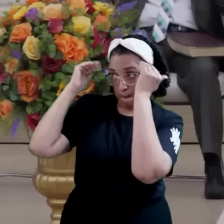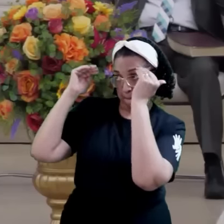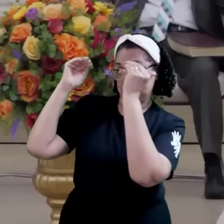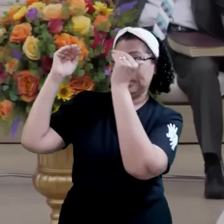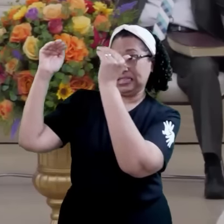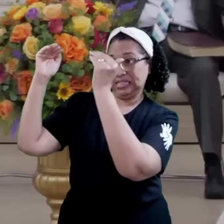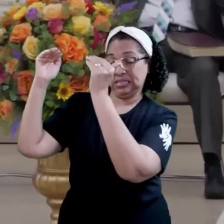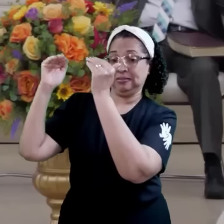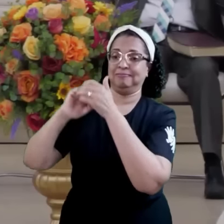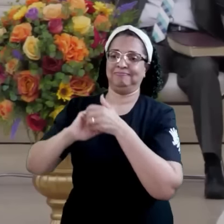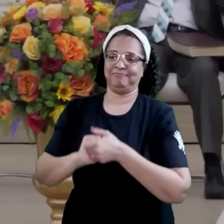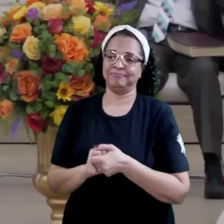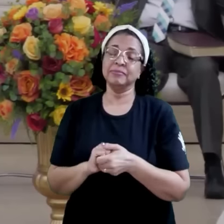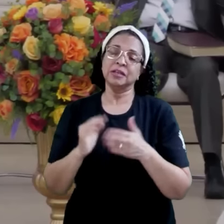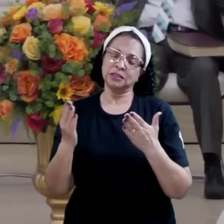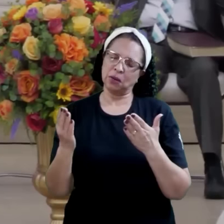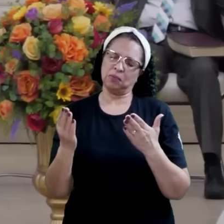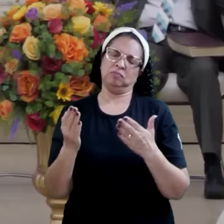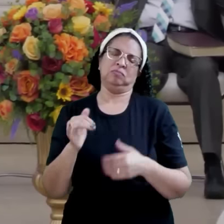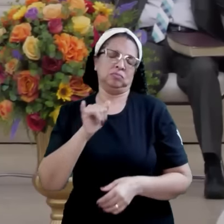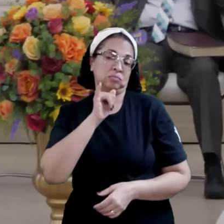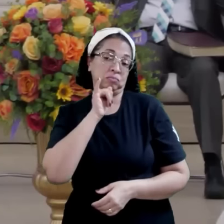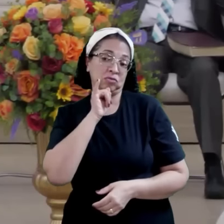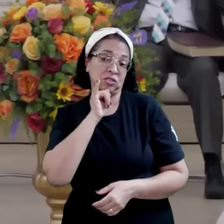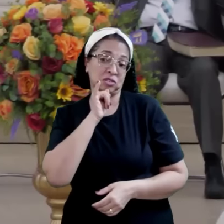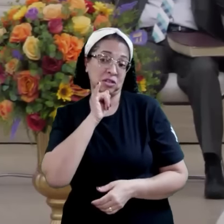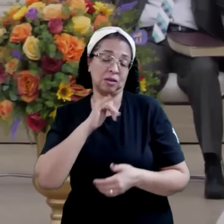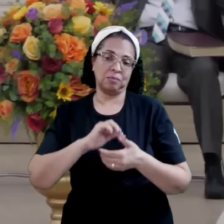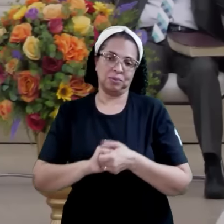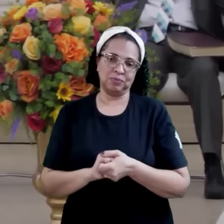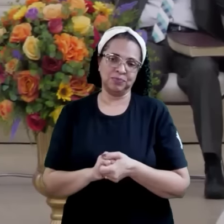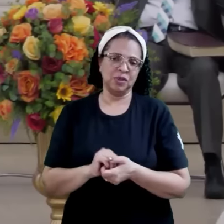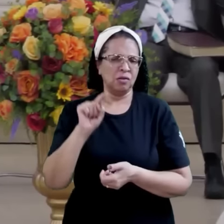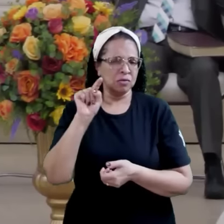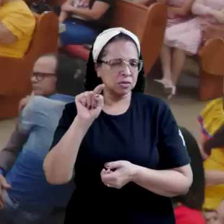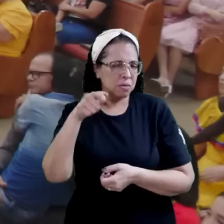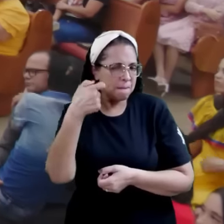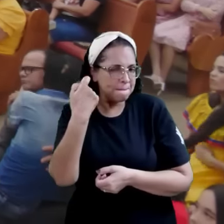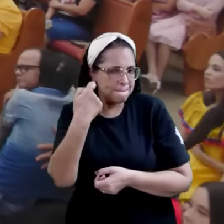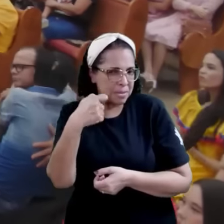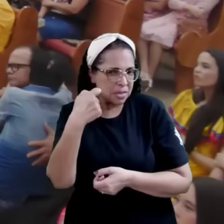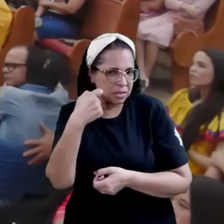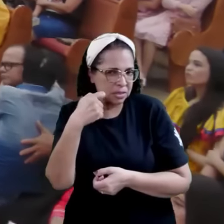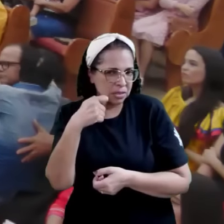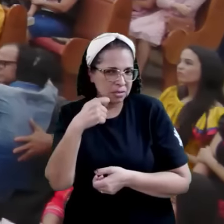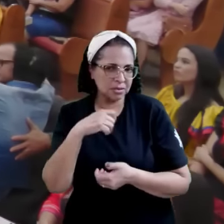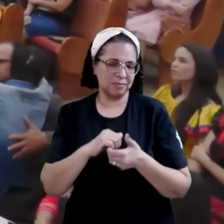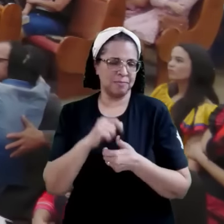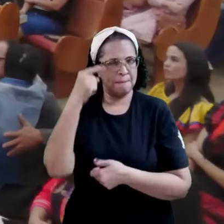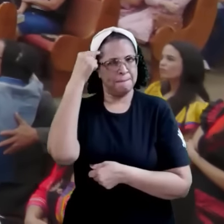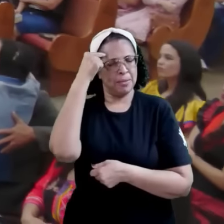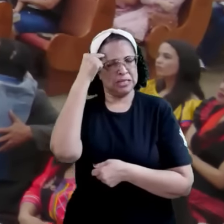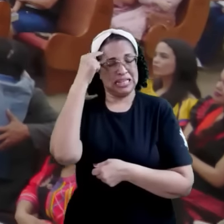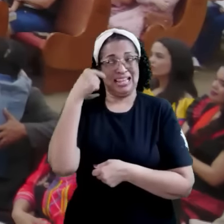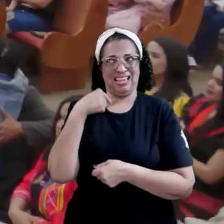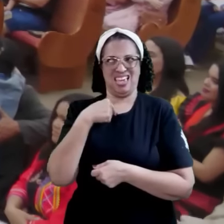sabe é um pedido de perdão que tá faltando para Jesus entrar na tua casa e fazer um milagre acontecer quem